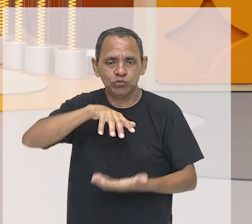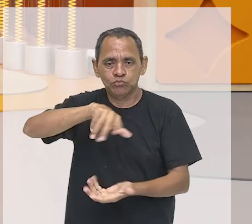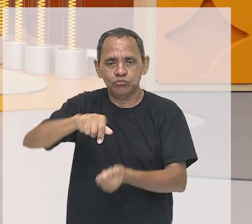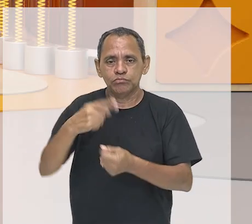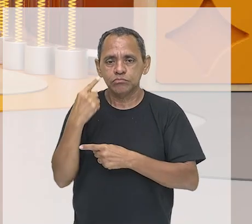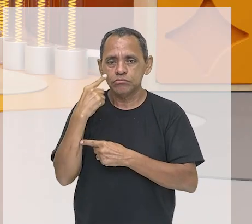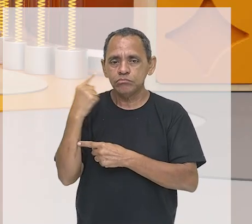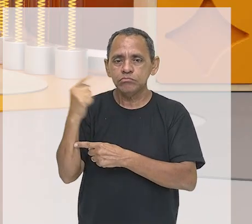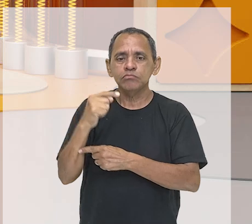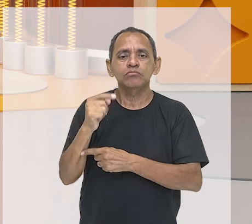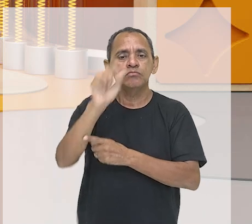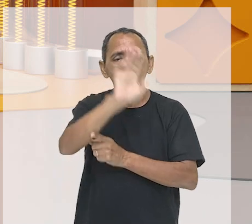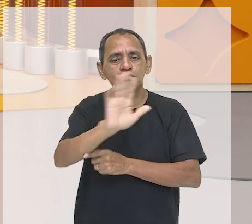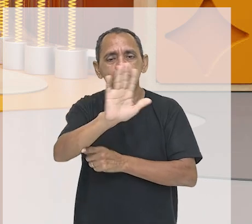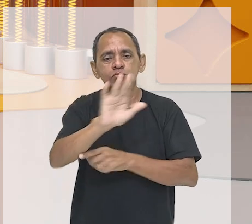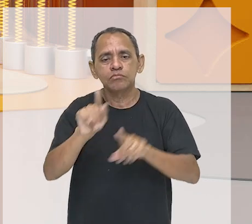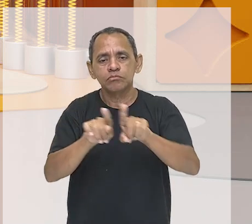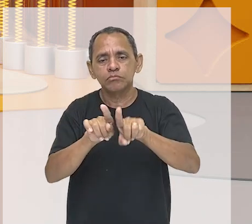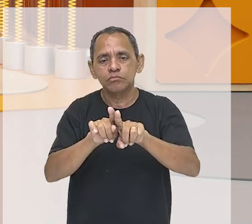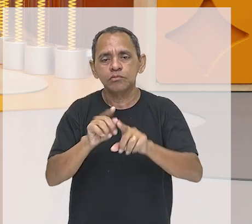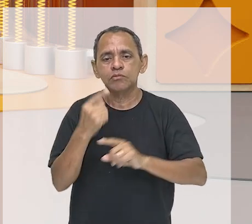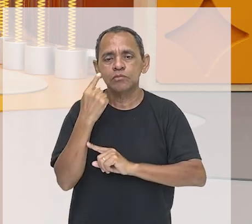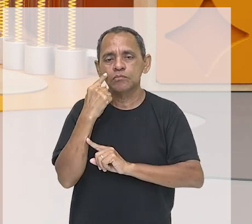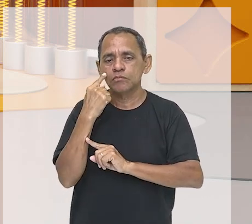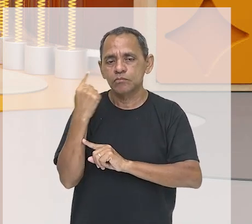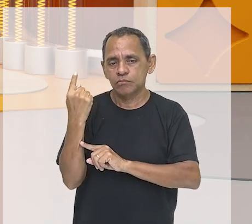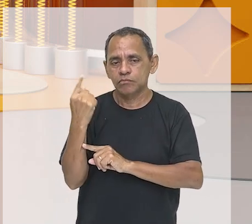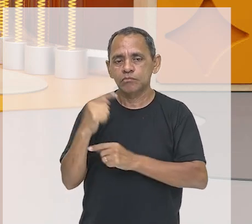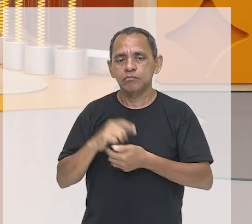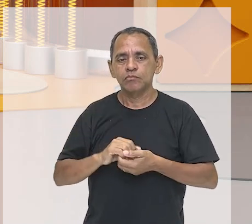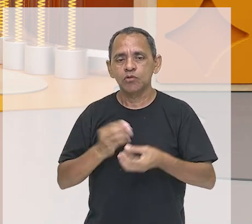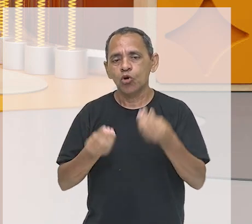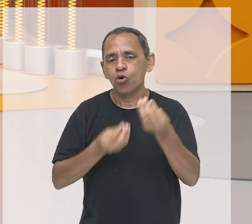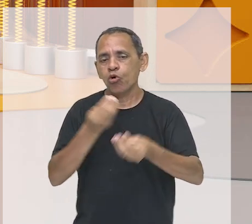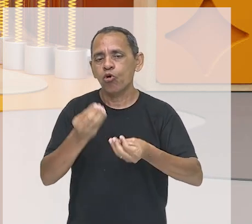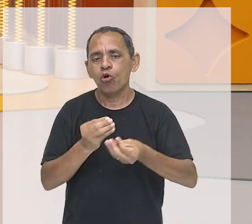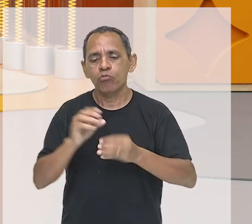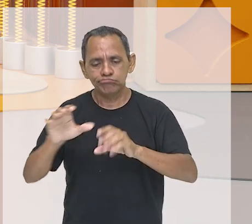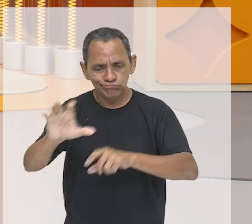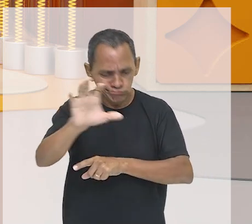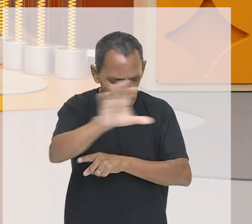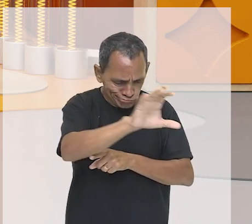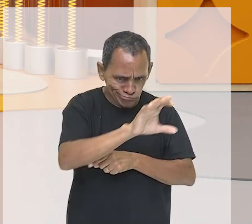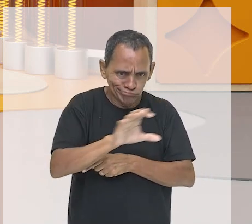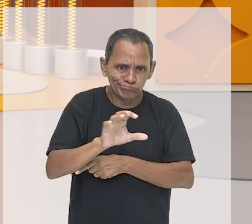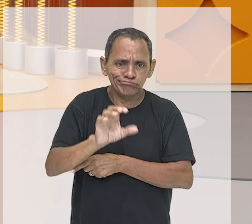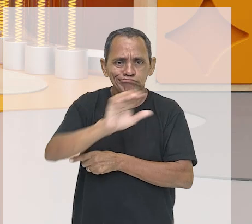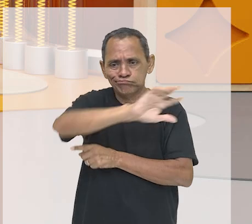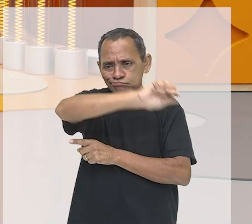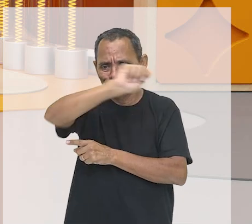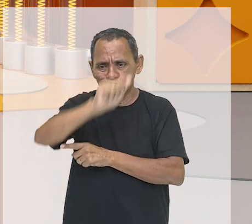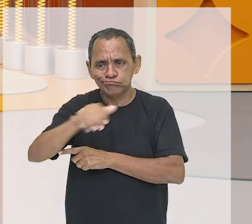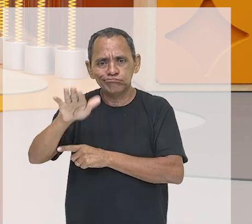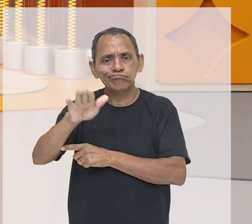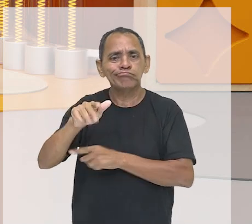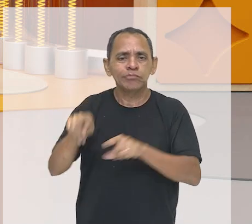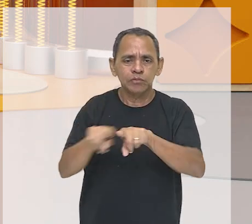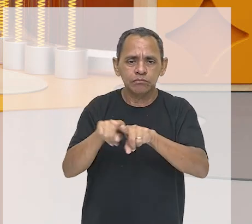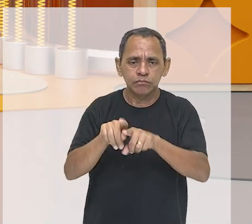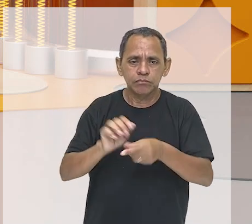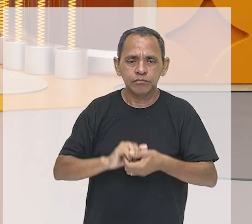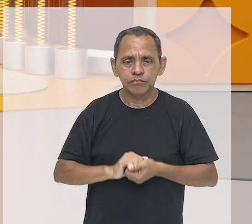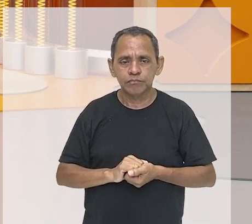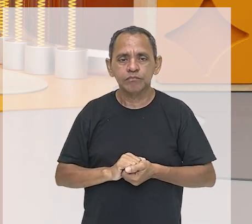aqui nesse mapa, observem só, como que funciona a regionalização da Ásia, tá? Então nós temos a